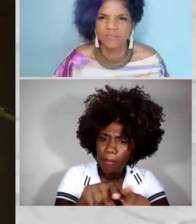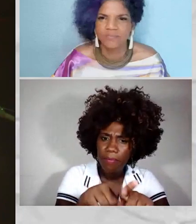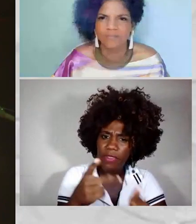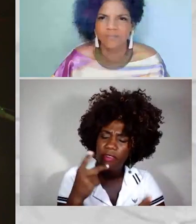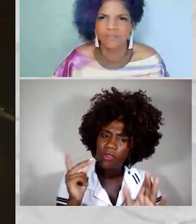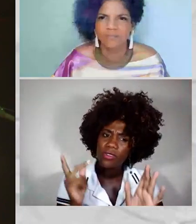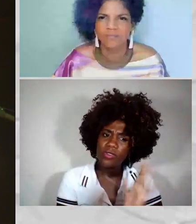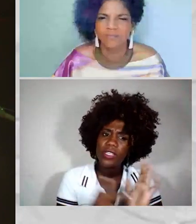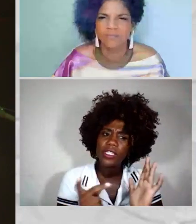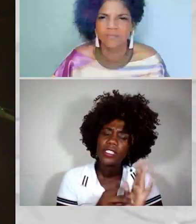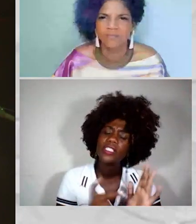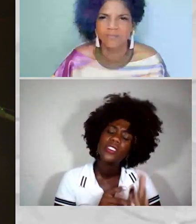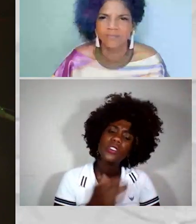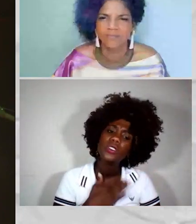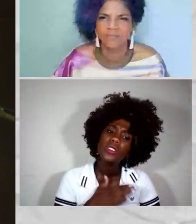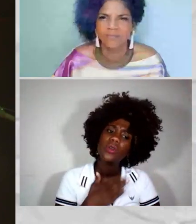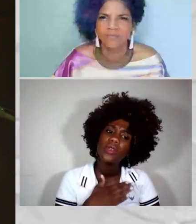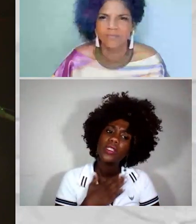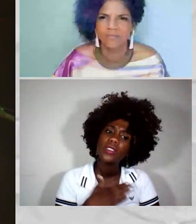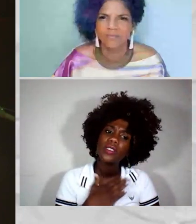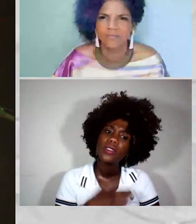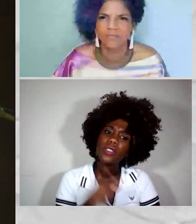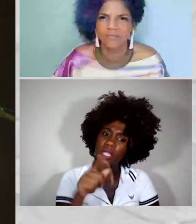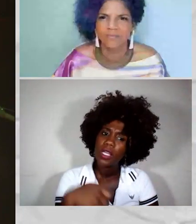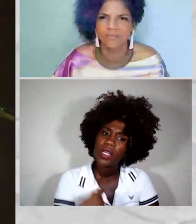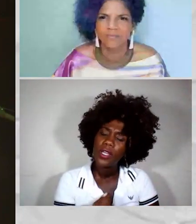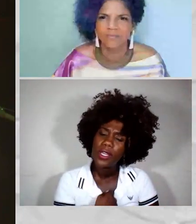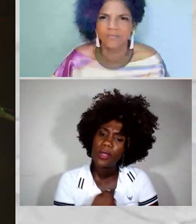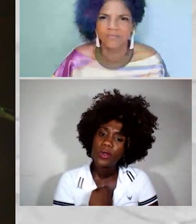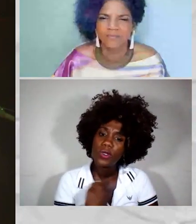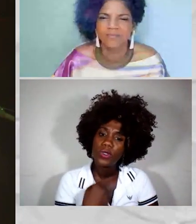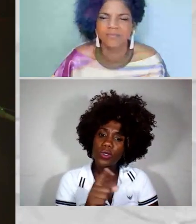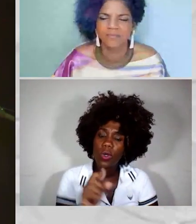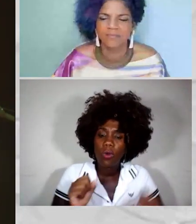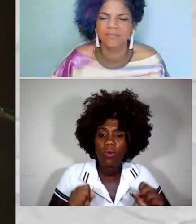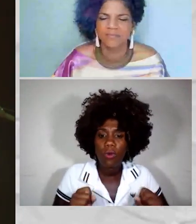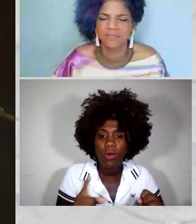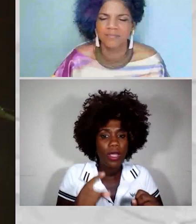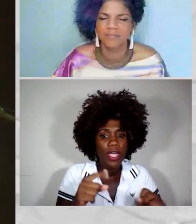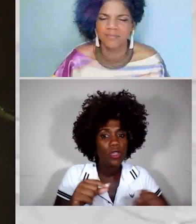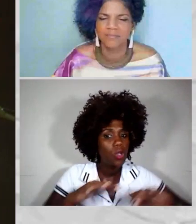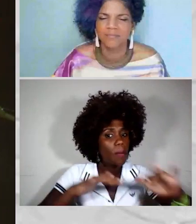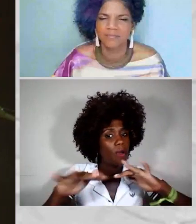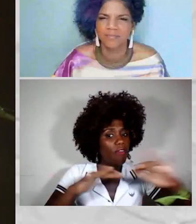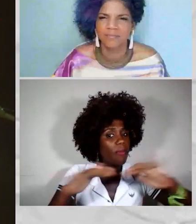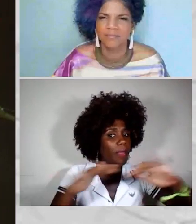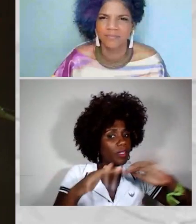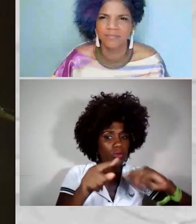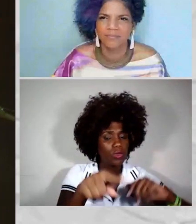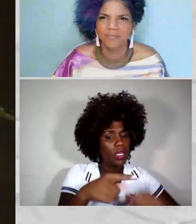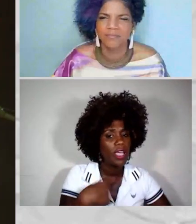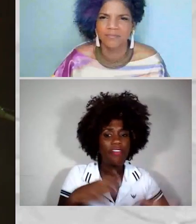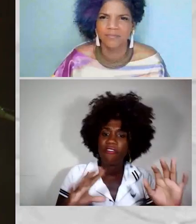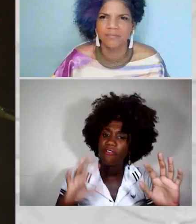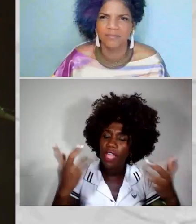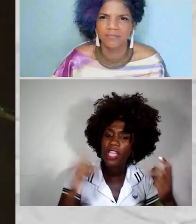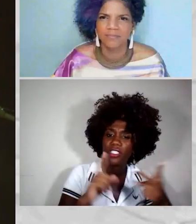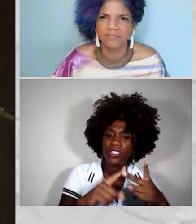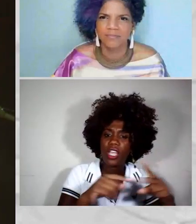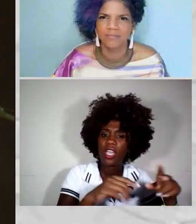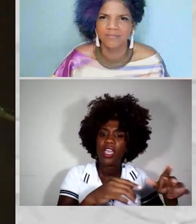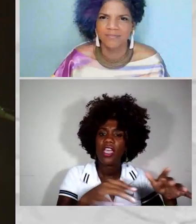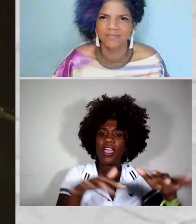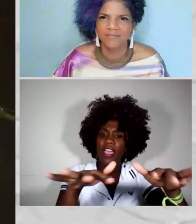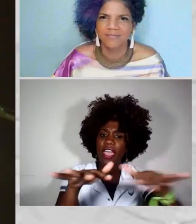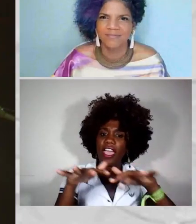muita tranquilidade, que eu sou inquieto em fazer também minhas festas, meus eventos, e Juliana